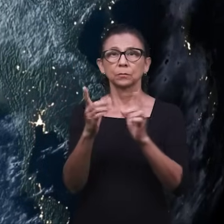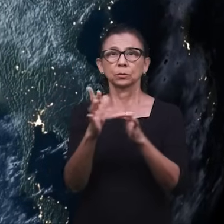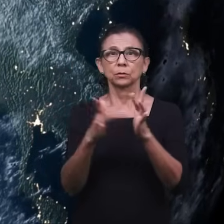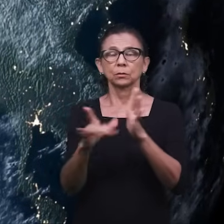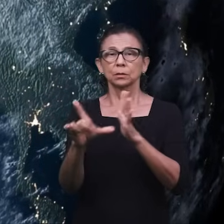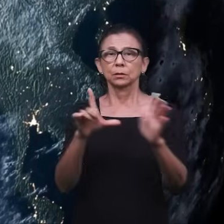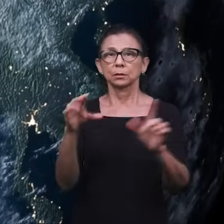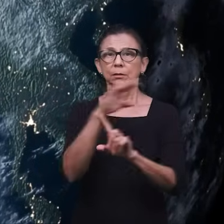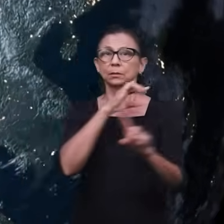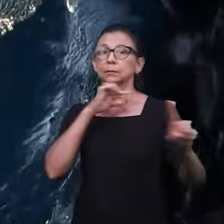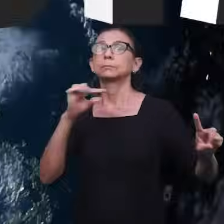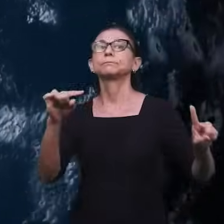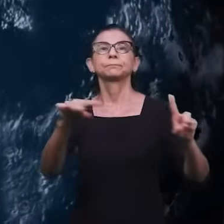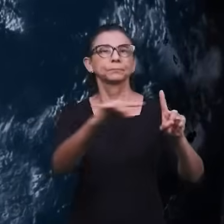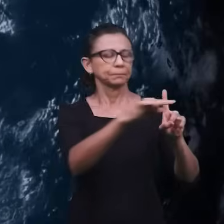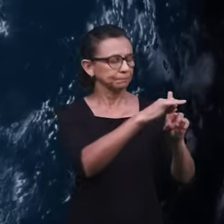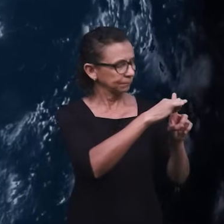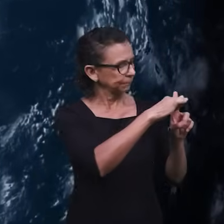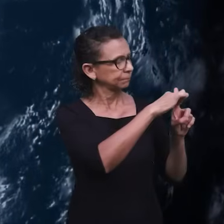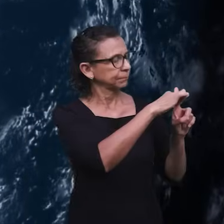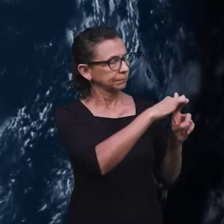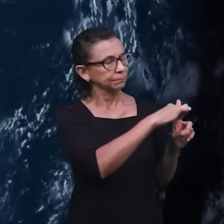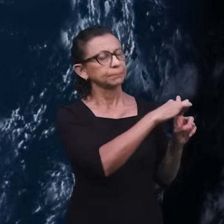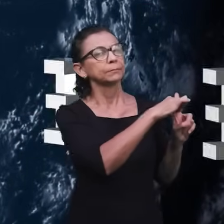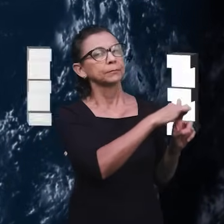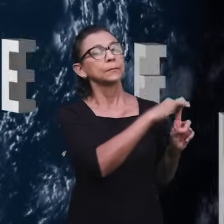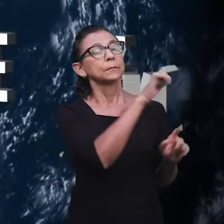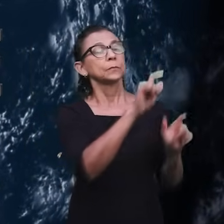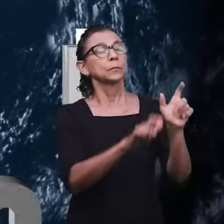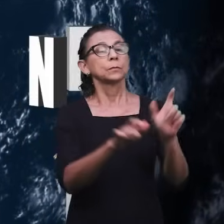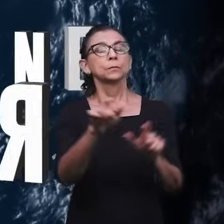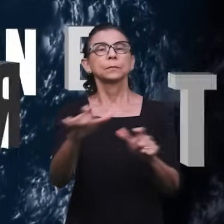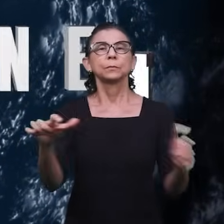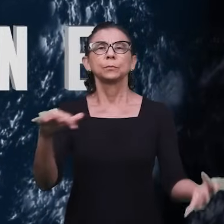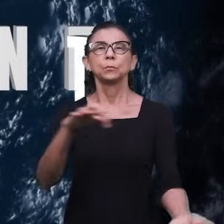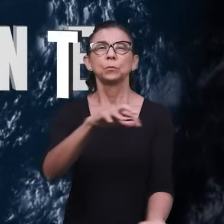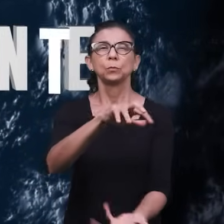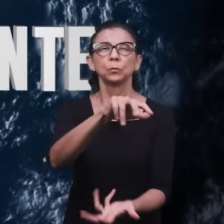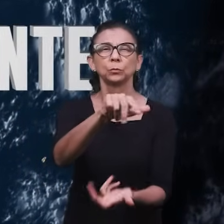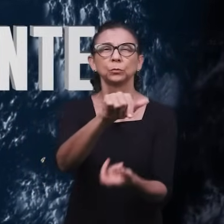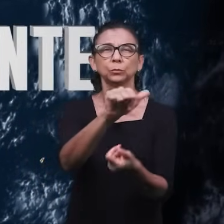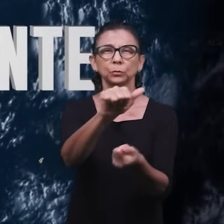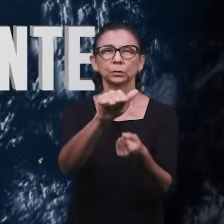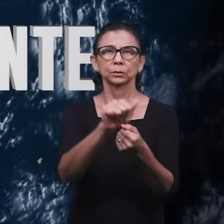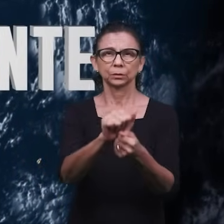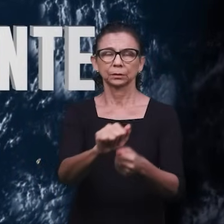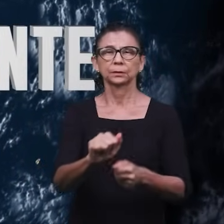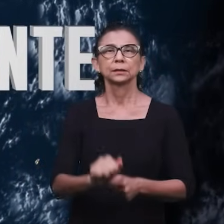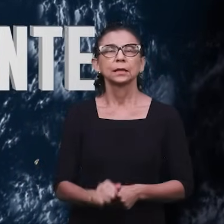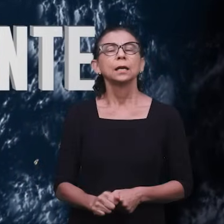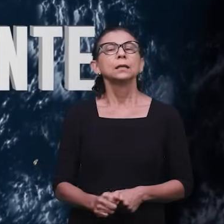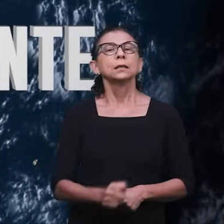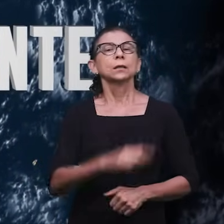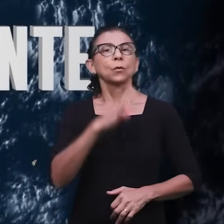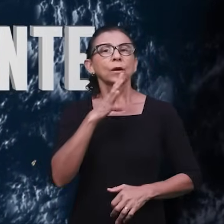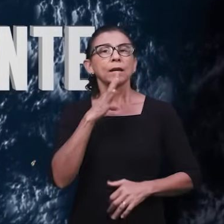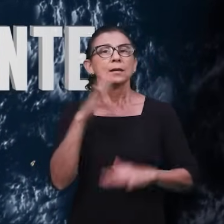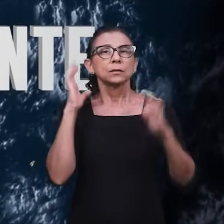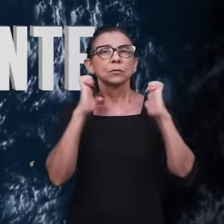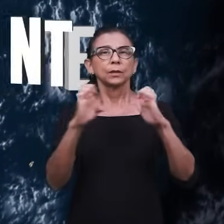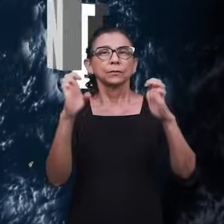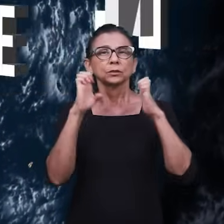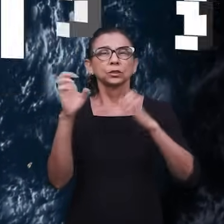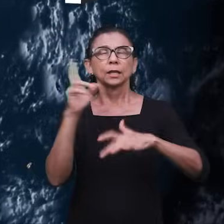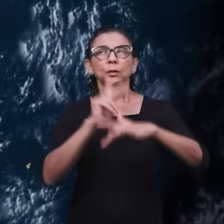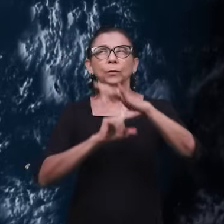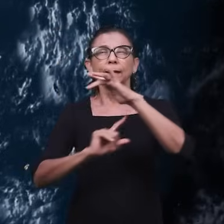Senhor Jesus na véspera de sua morte na cruz do Calvário. Pessoas de todas as partes do mundo têm sido